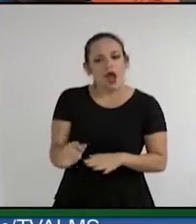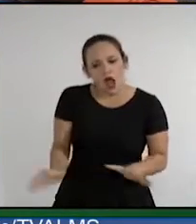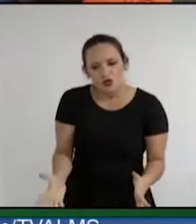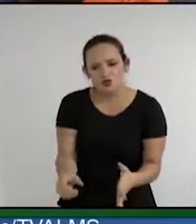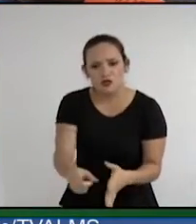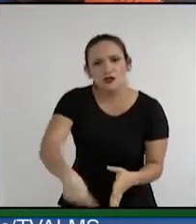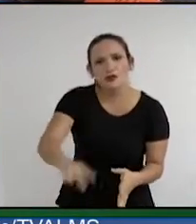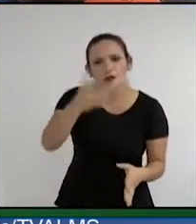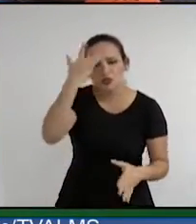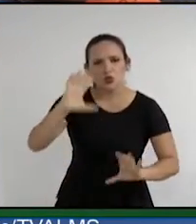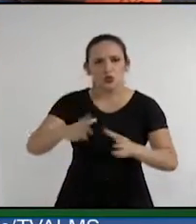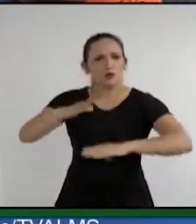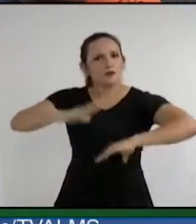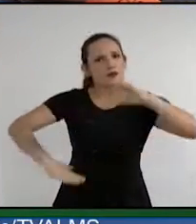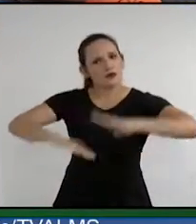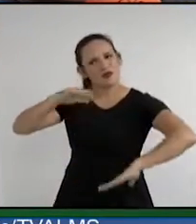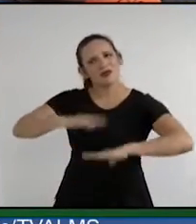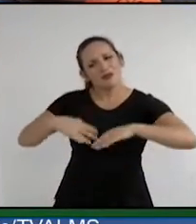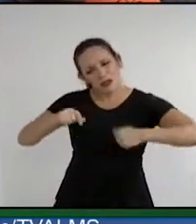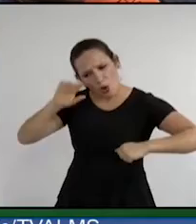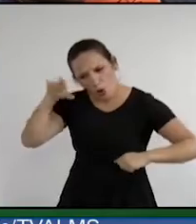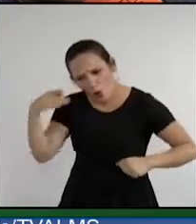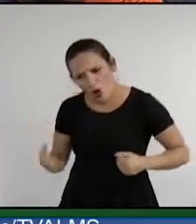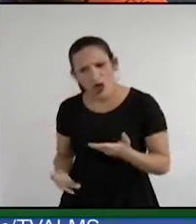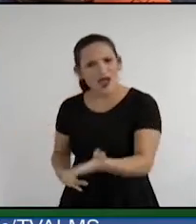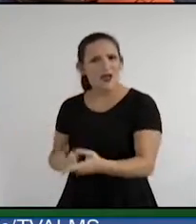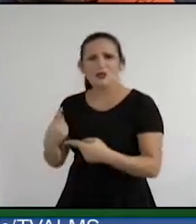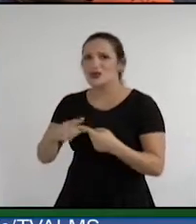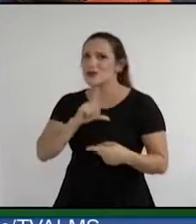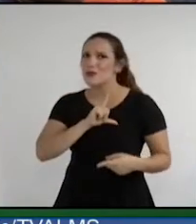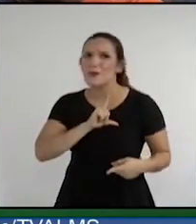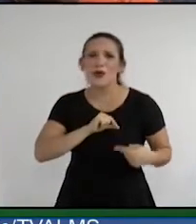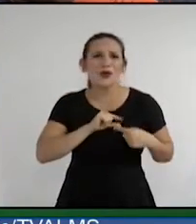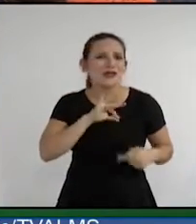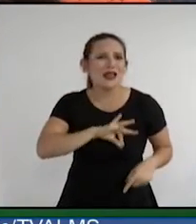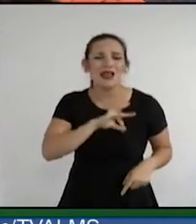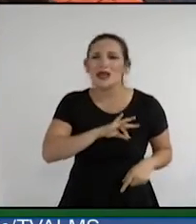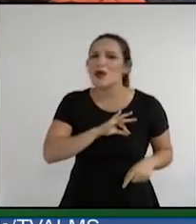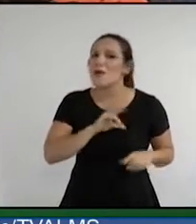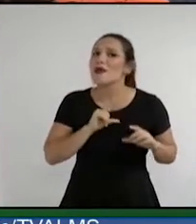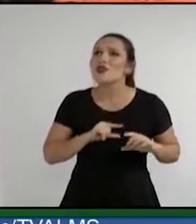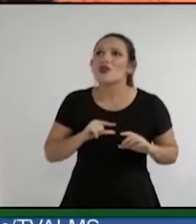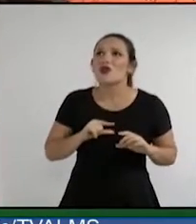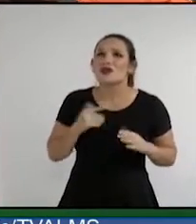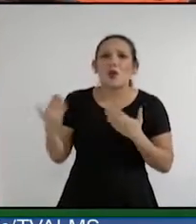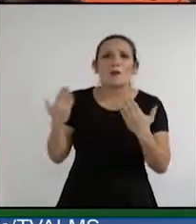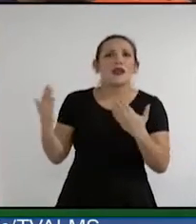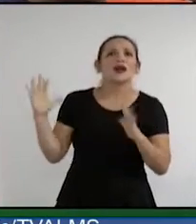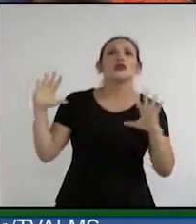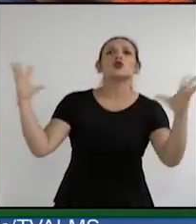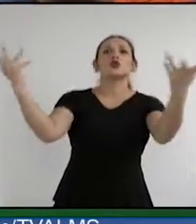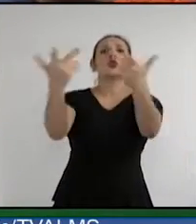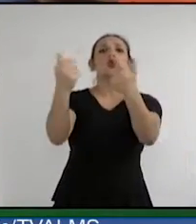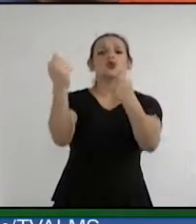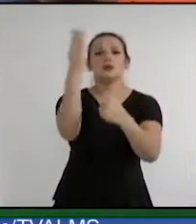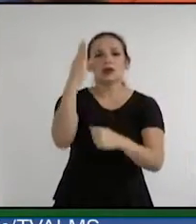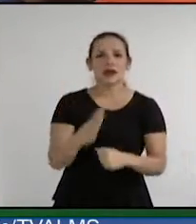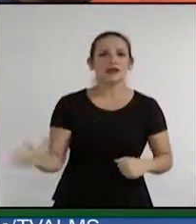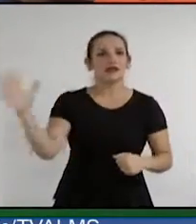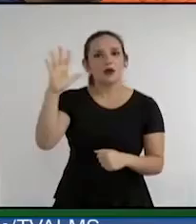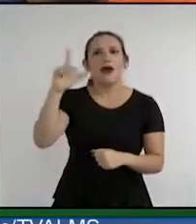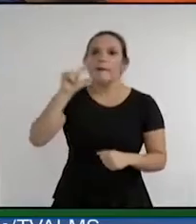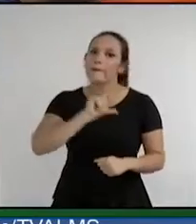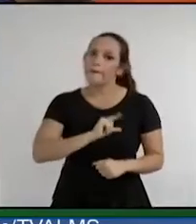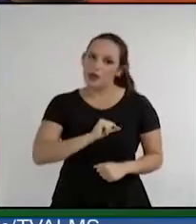recebem o menor salário de todos os administrativos das universidades estaduais do Brasil. Uma vergonha. Ponto.